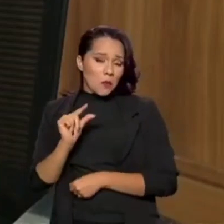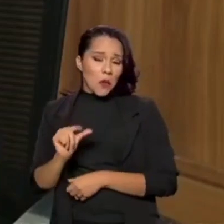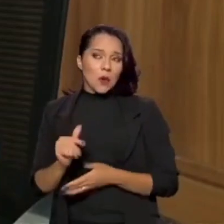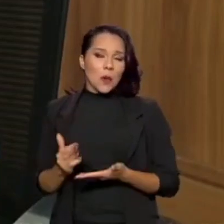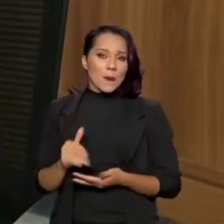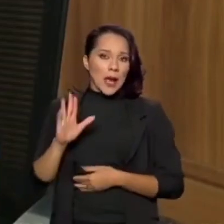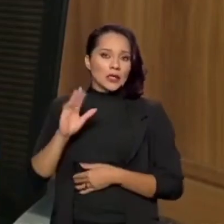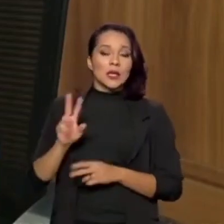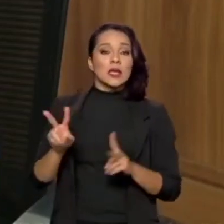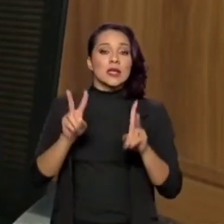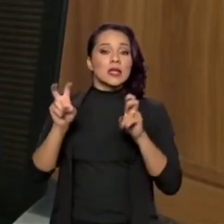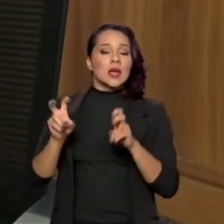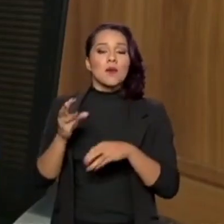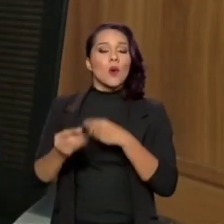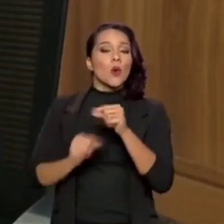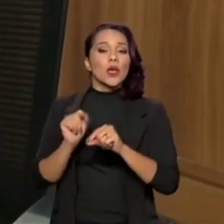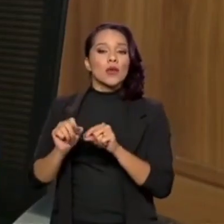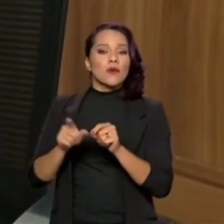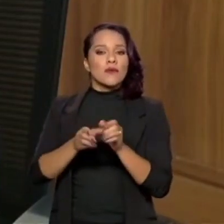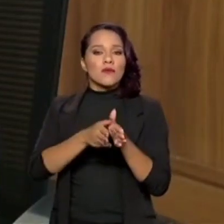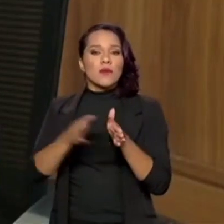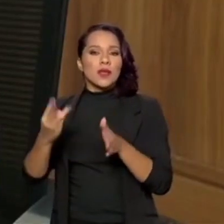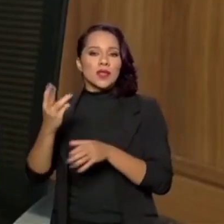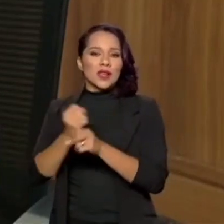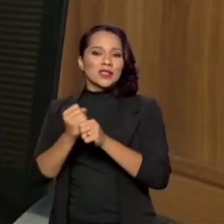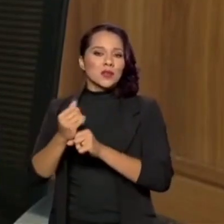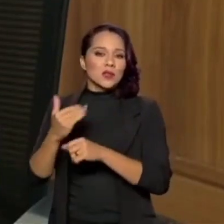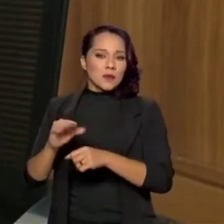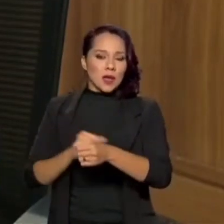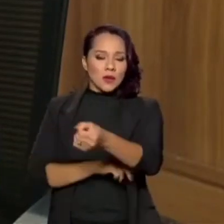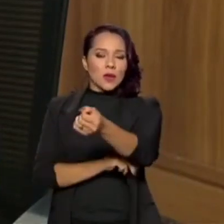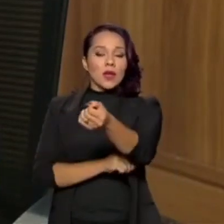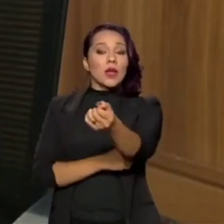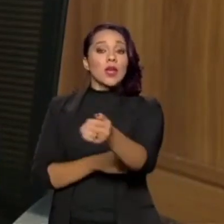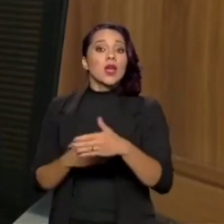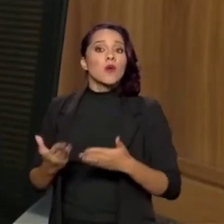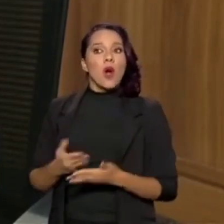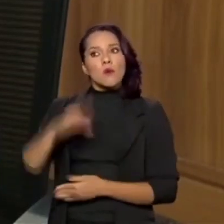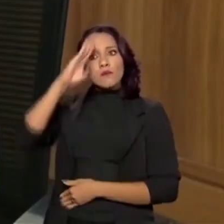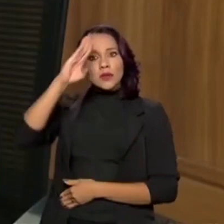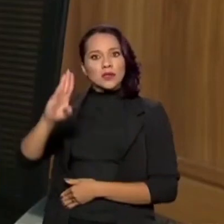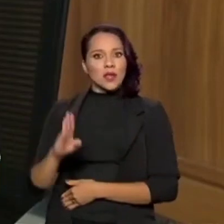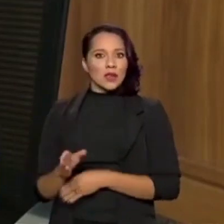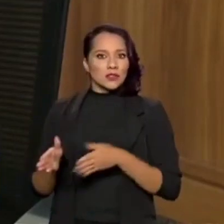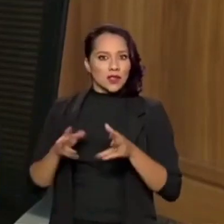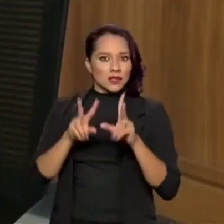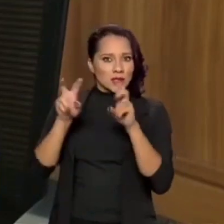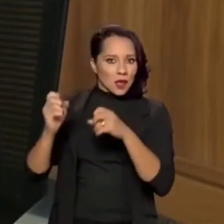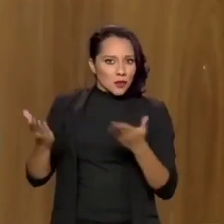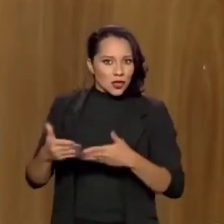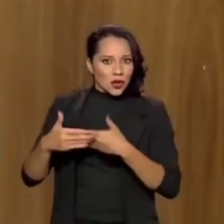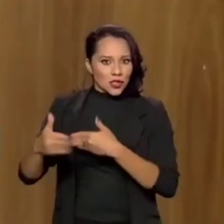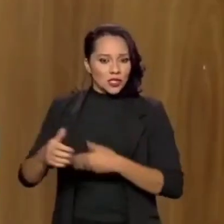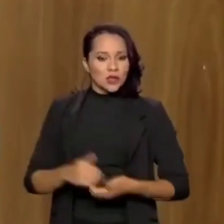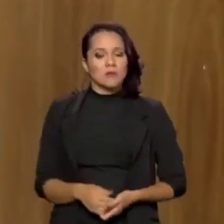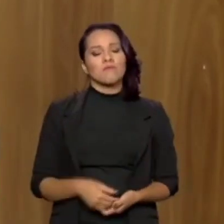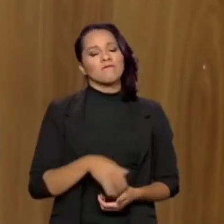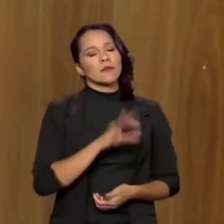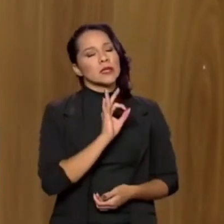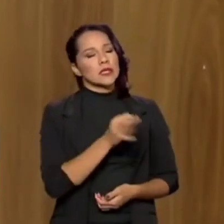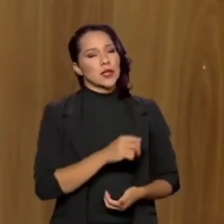pouco sobre o que foi feito nesses últimos 3 anos e meio e quais são as prioridades nesse tema a partir de agora?